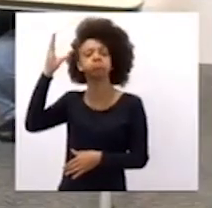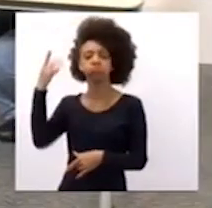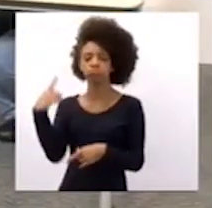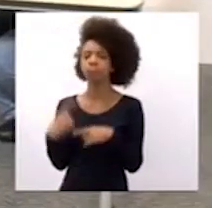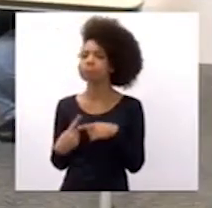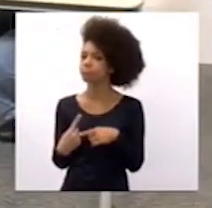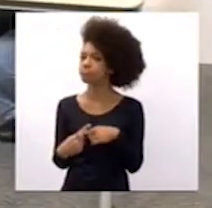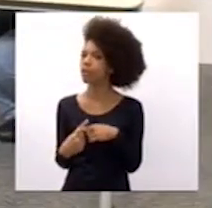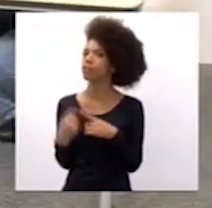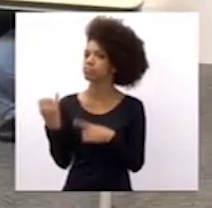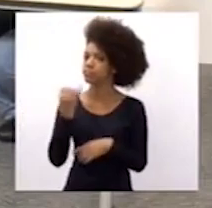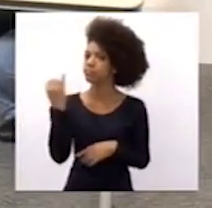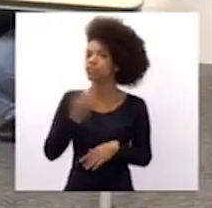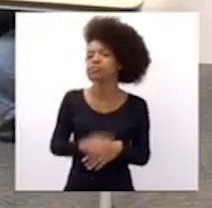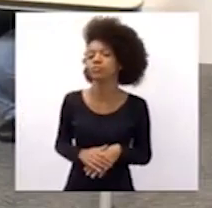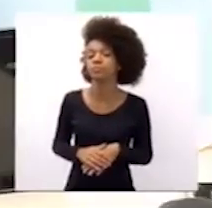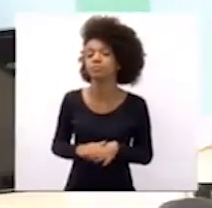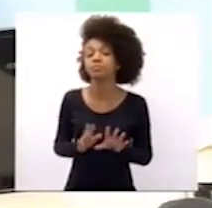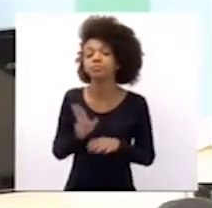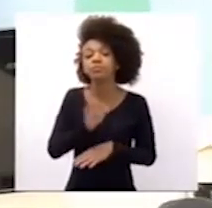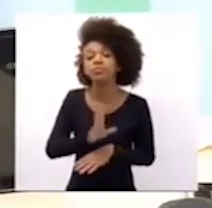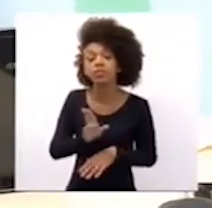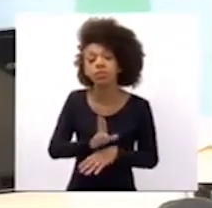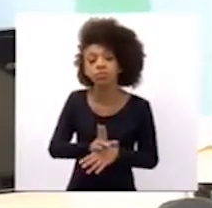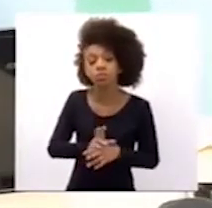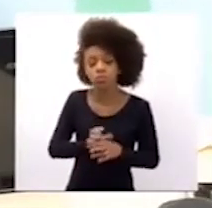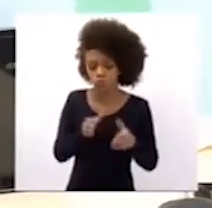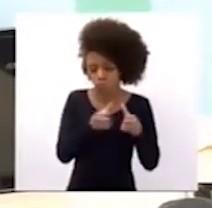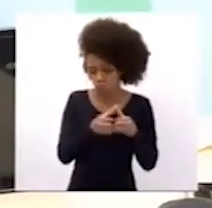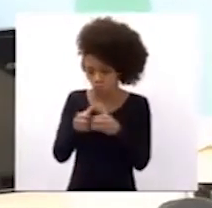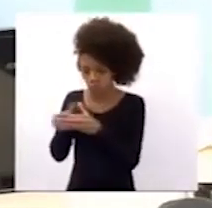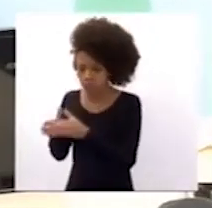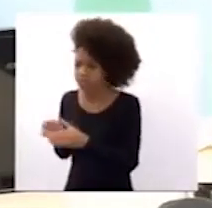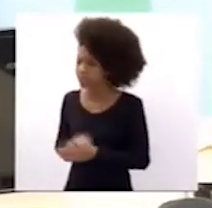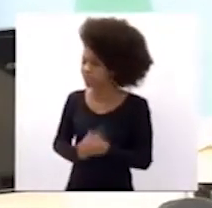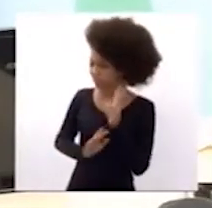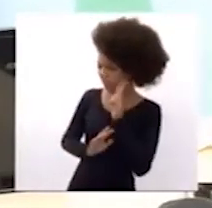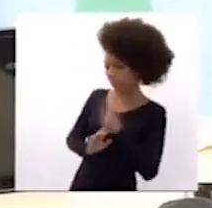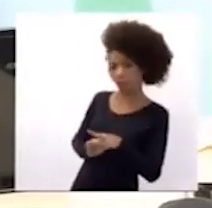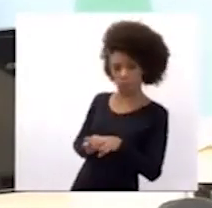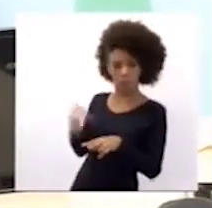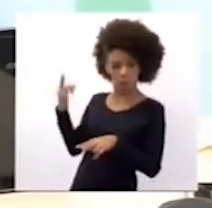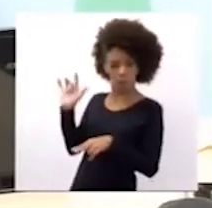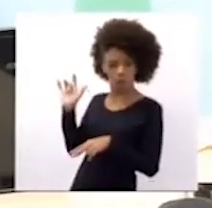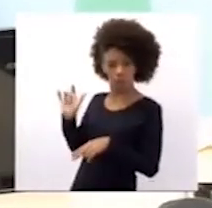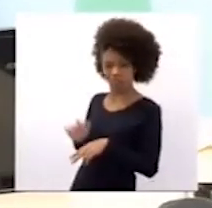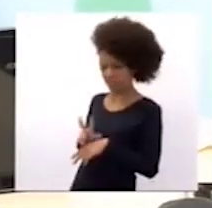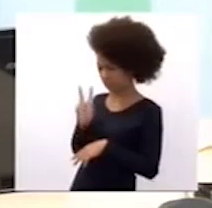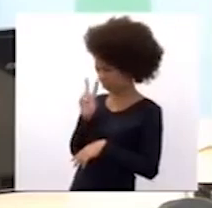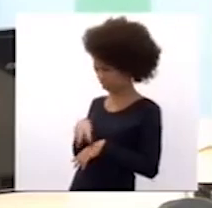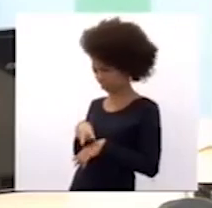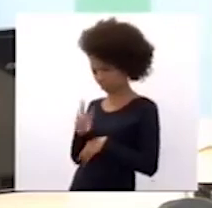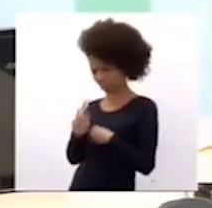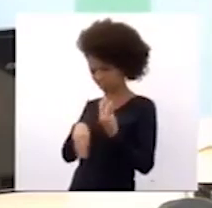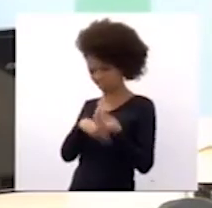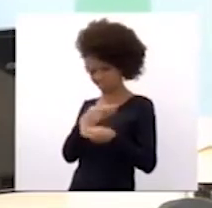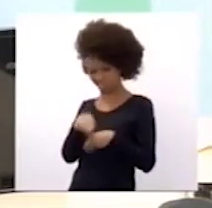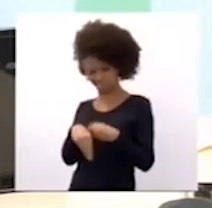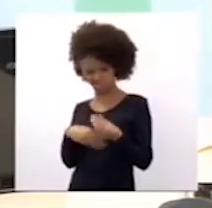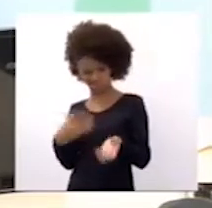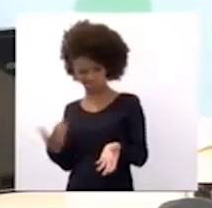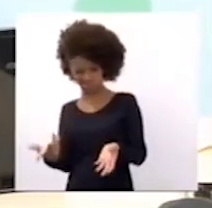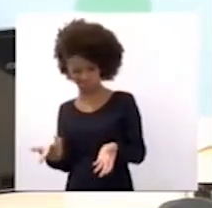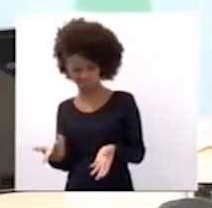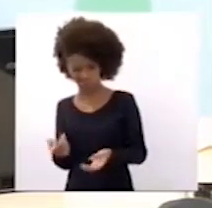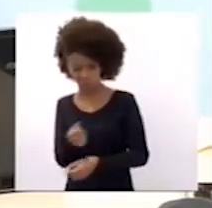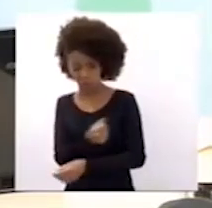ponto. Eu utilizei bastante essa questão do grupo, aí quem olhava de fora fala, nossa, aqui é aquela bagunça, mas os alunos,